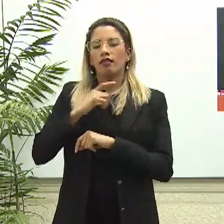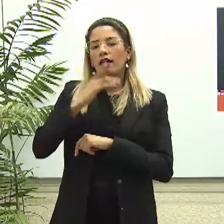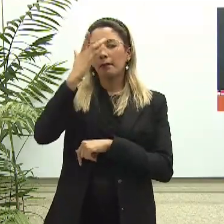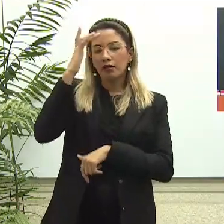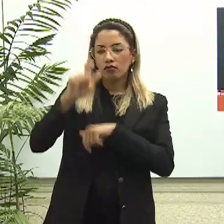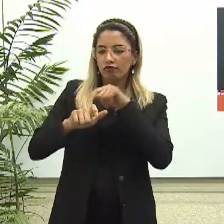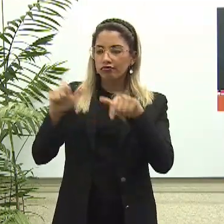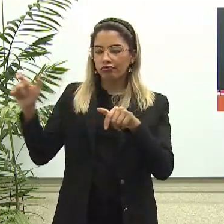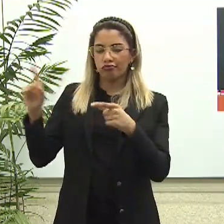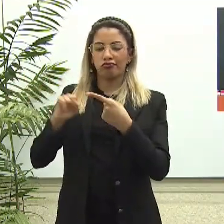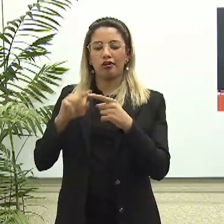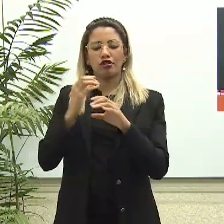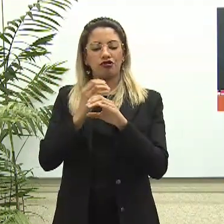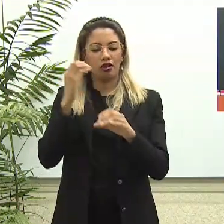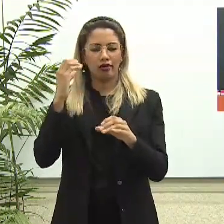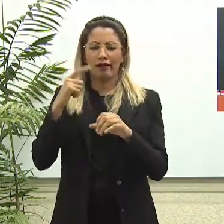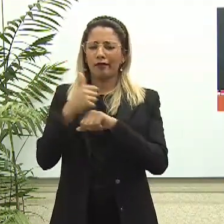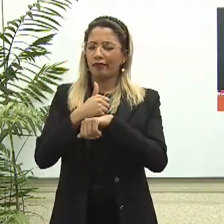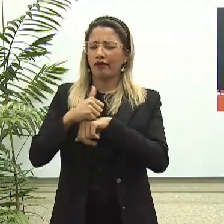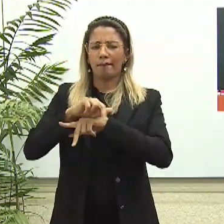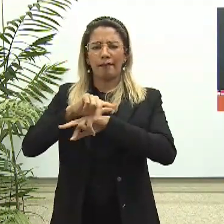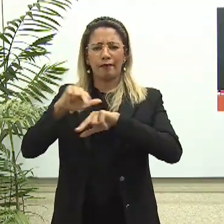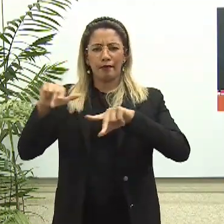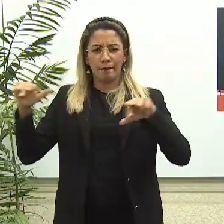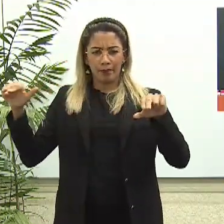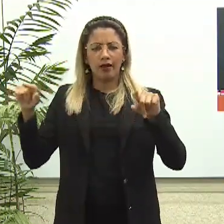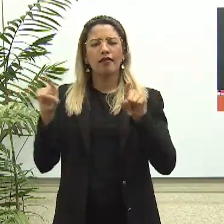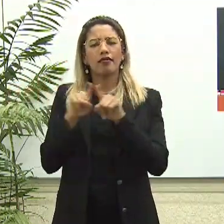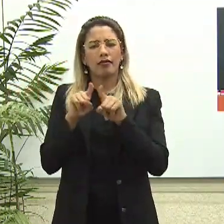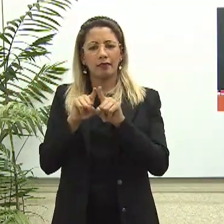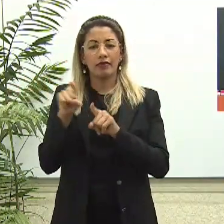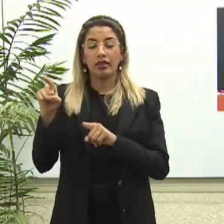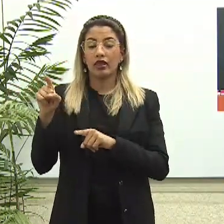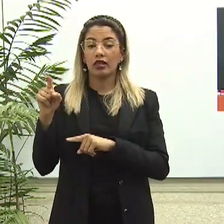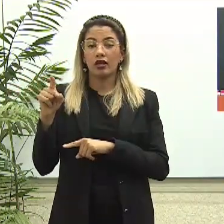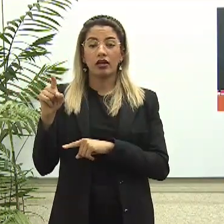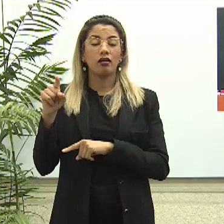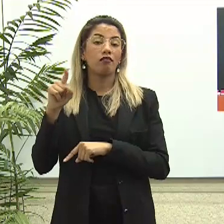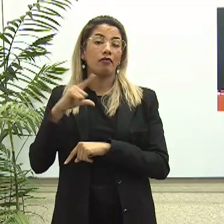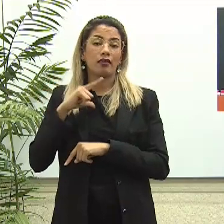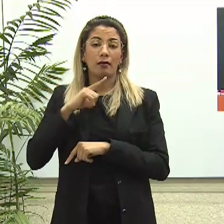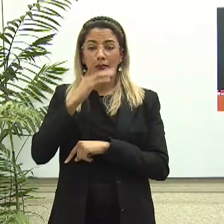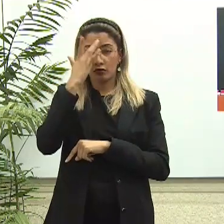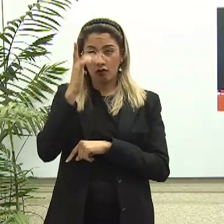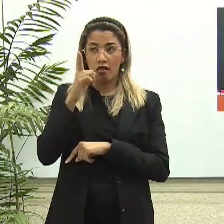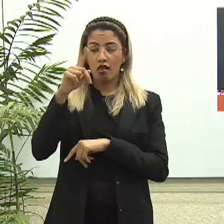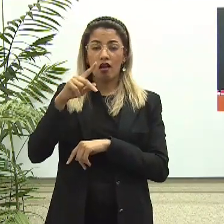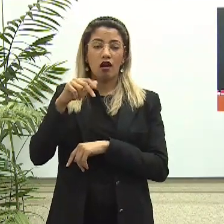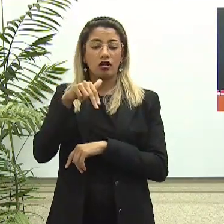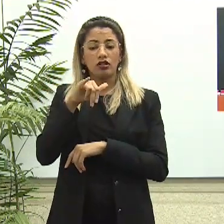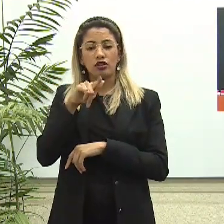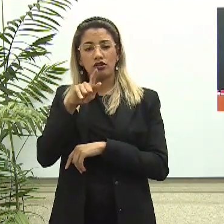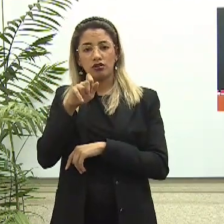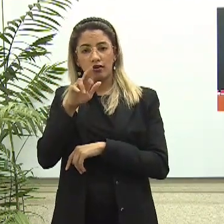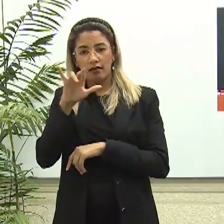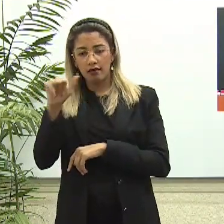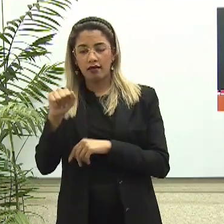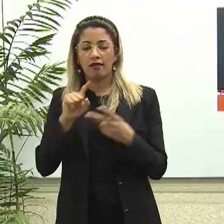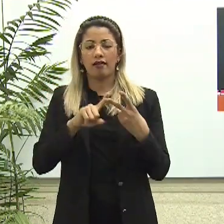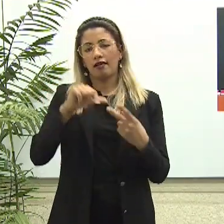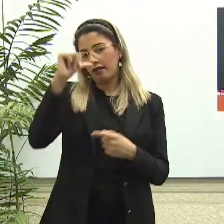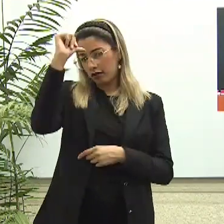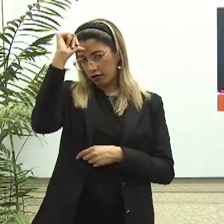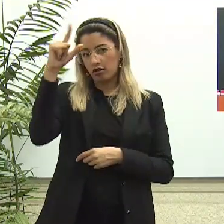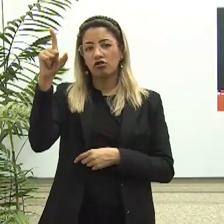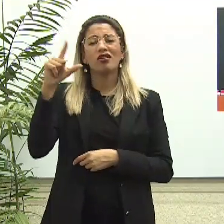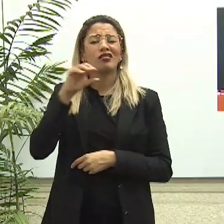níveis Engenheiros e os precarizados ganhando centes de dólar na Nigéria ou na Índia ou na aí o